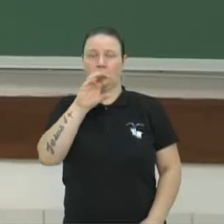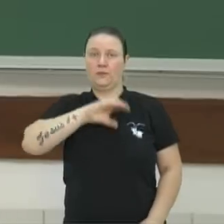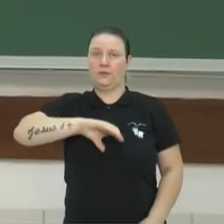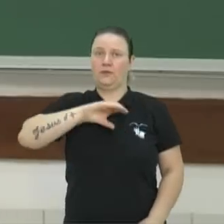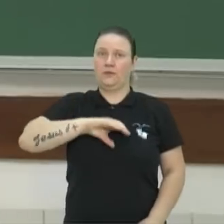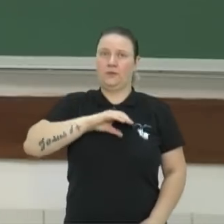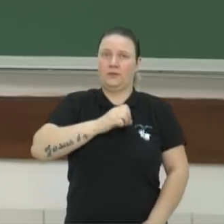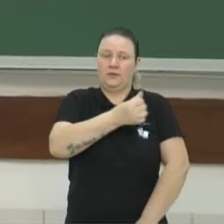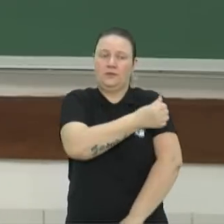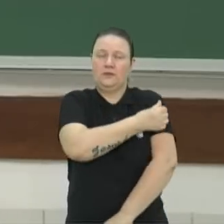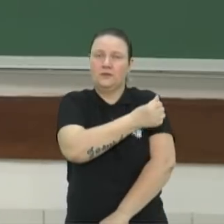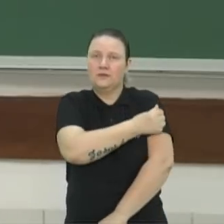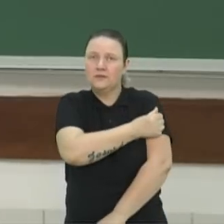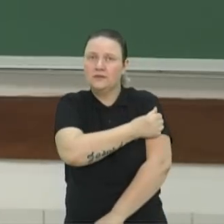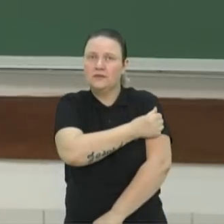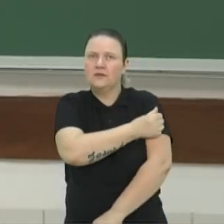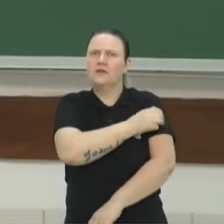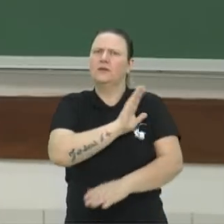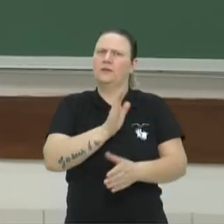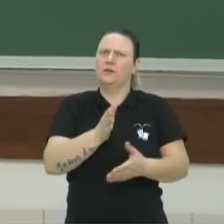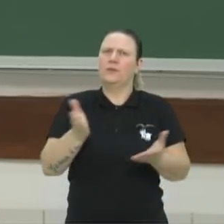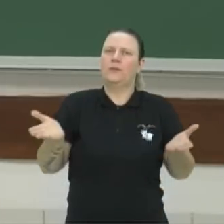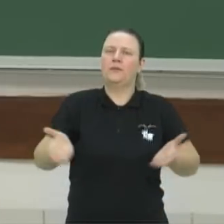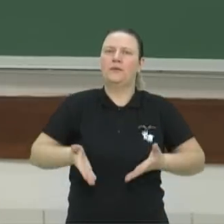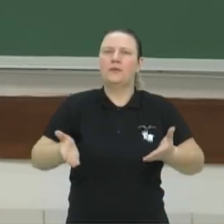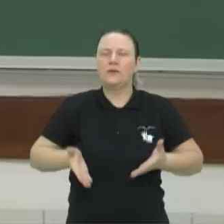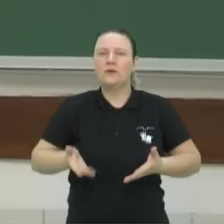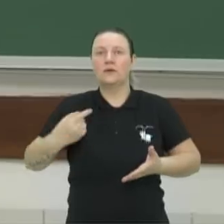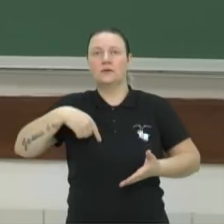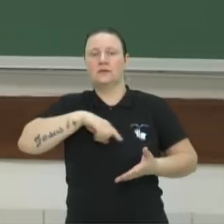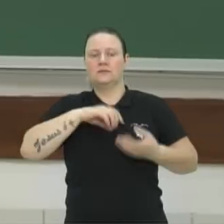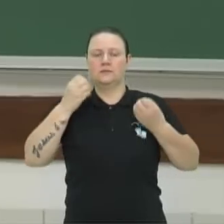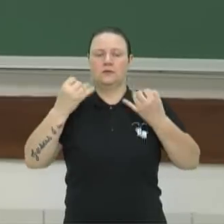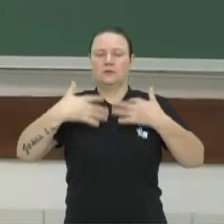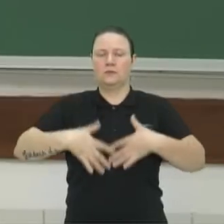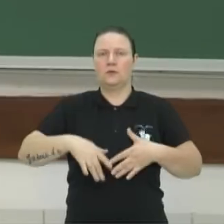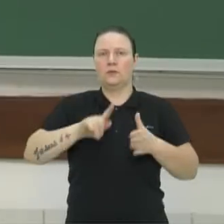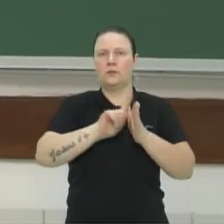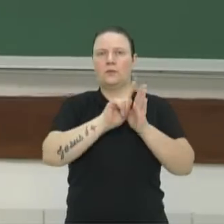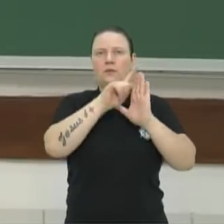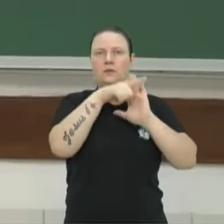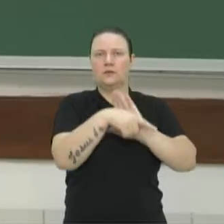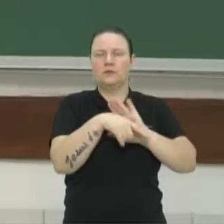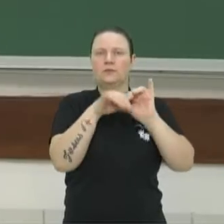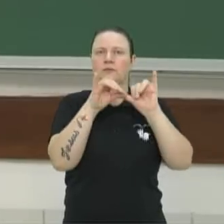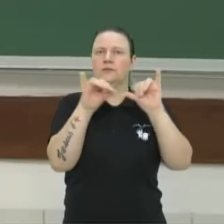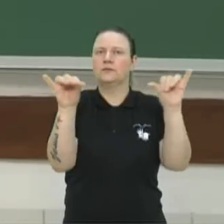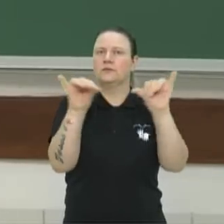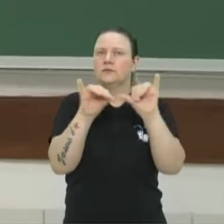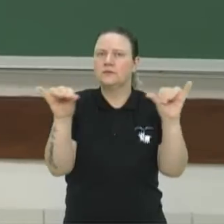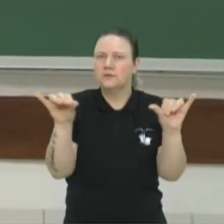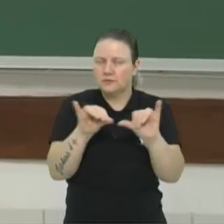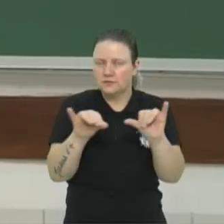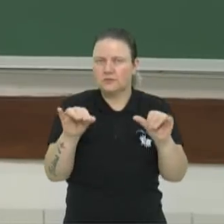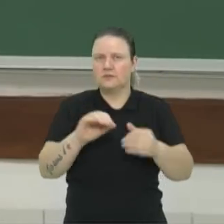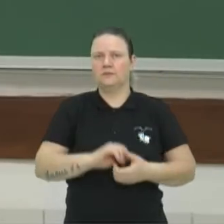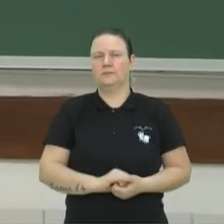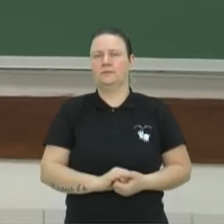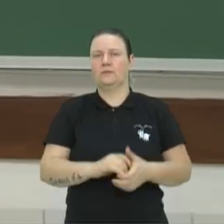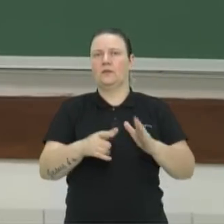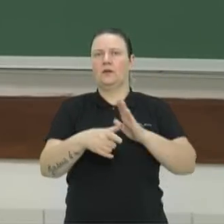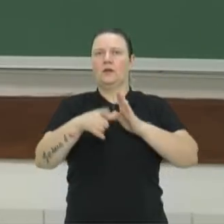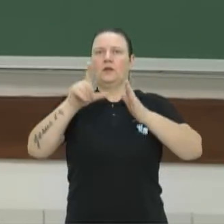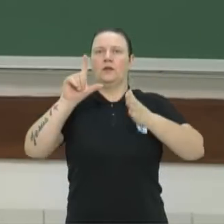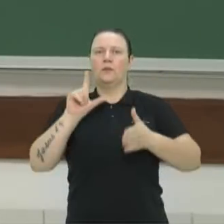do sexto ano, Hoje nós vamos falar sobre o gênero notícia, tá bom? Antes